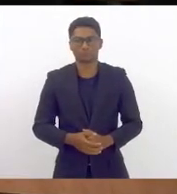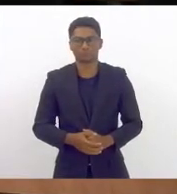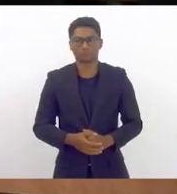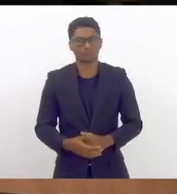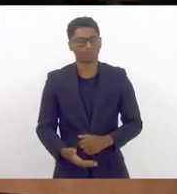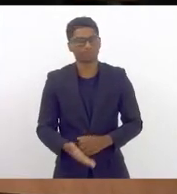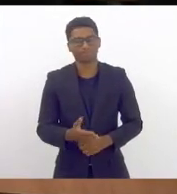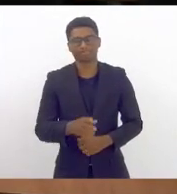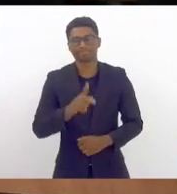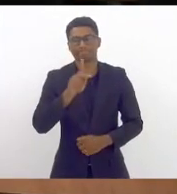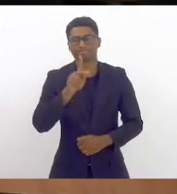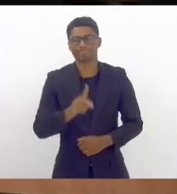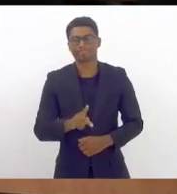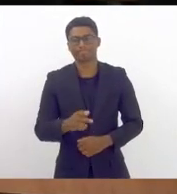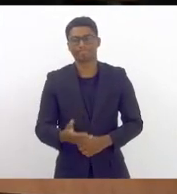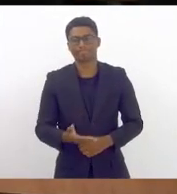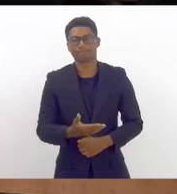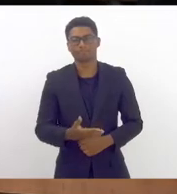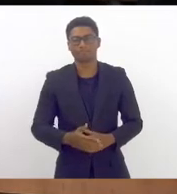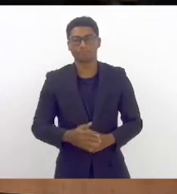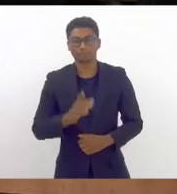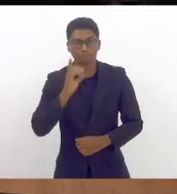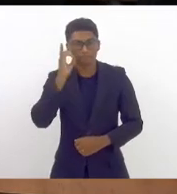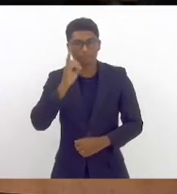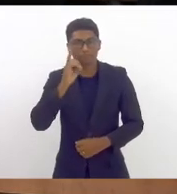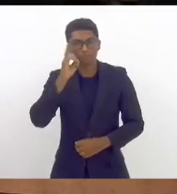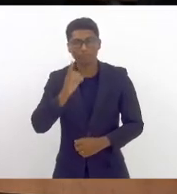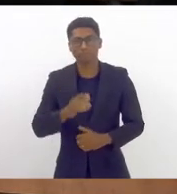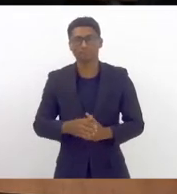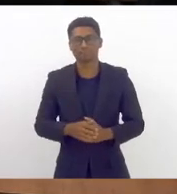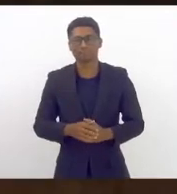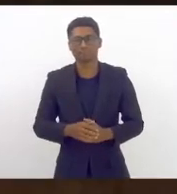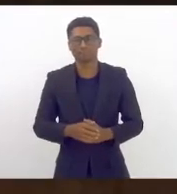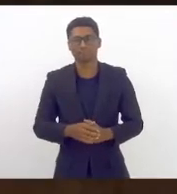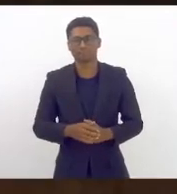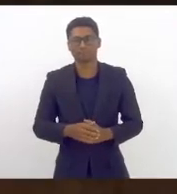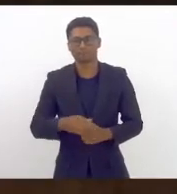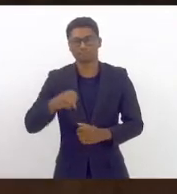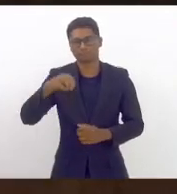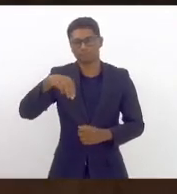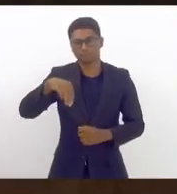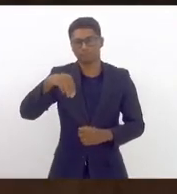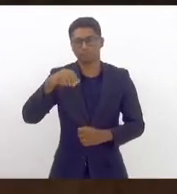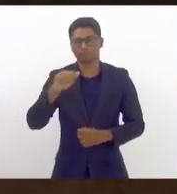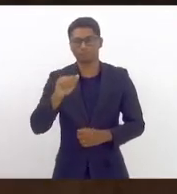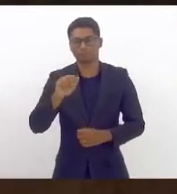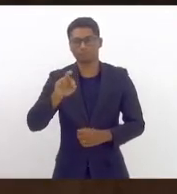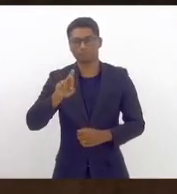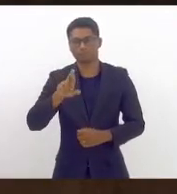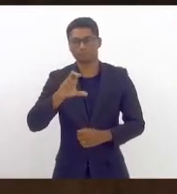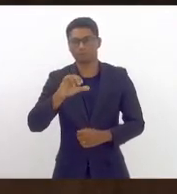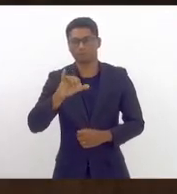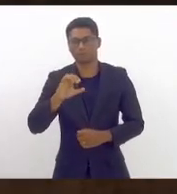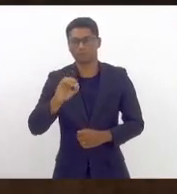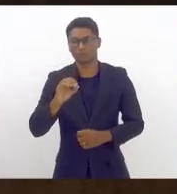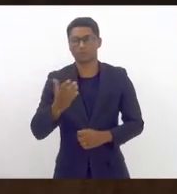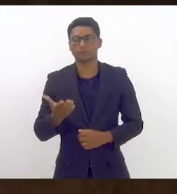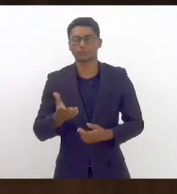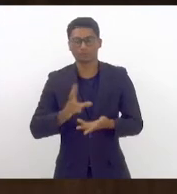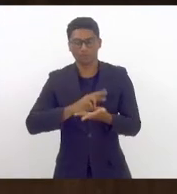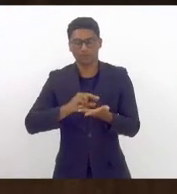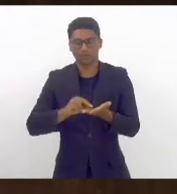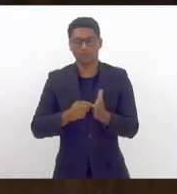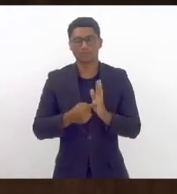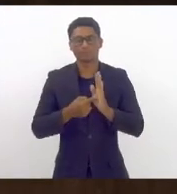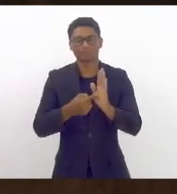Presidente Deputado eleito Márcio Gualberto a Harpa